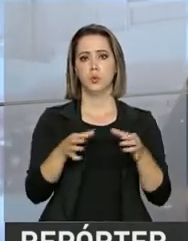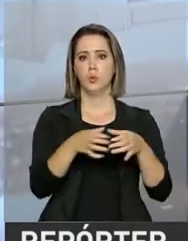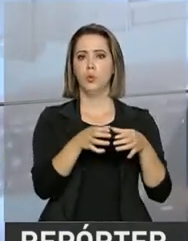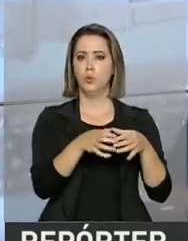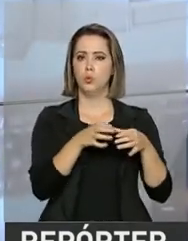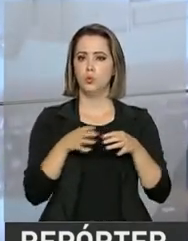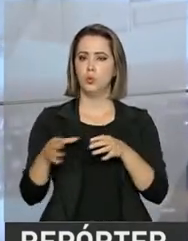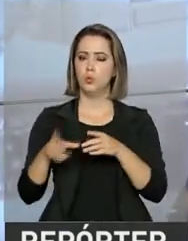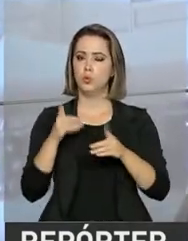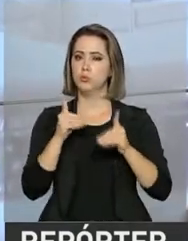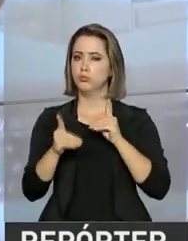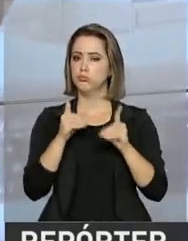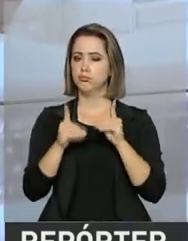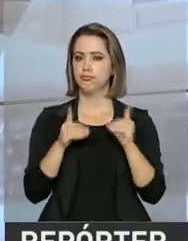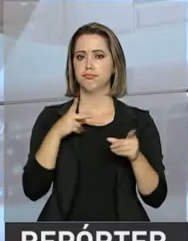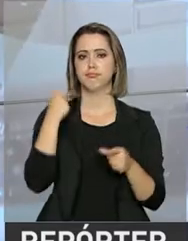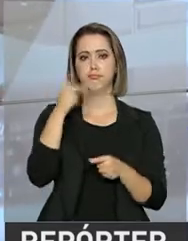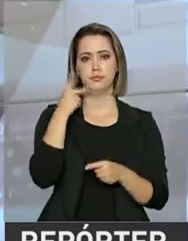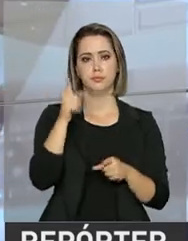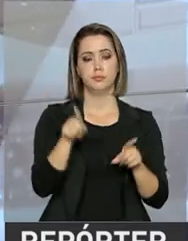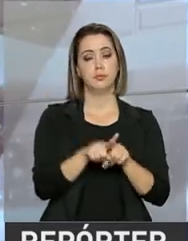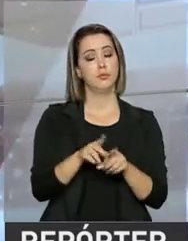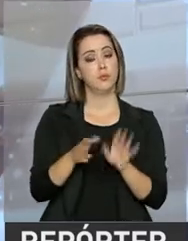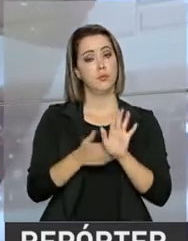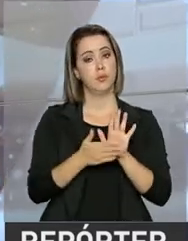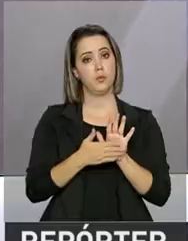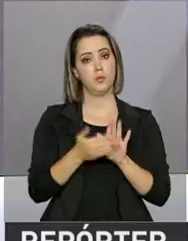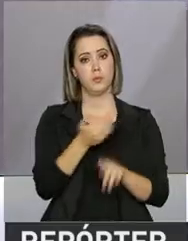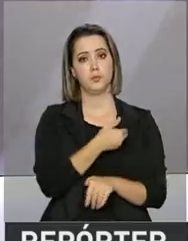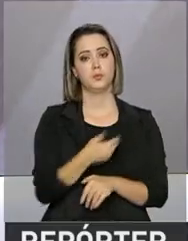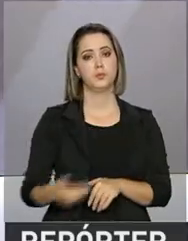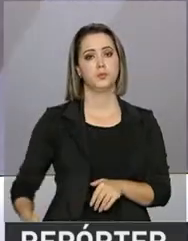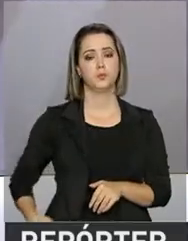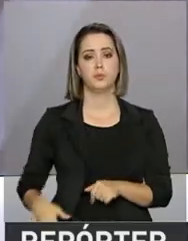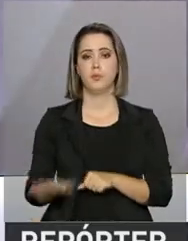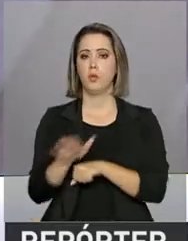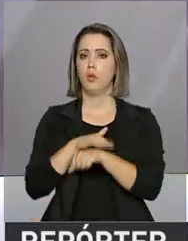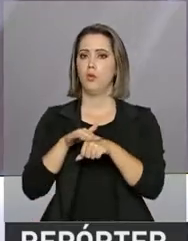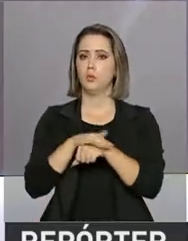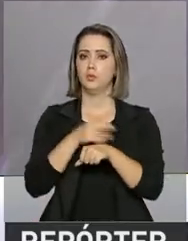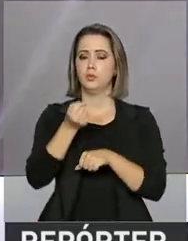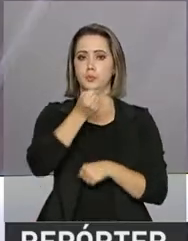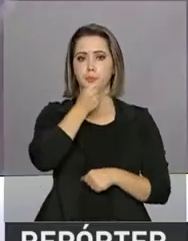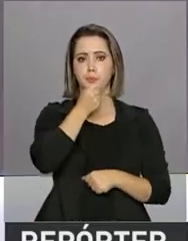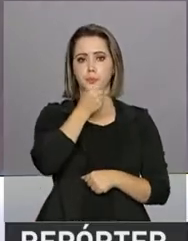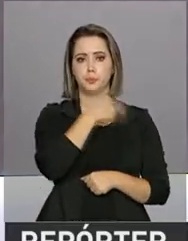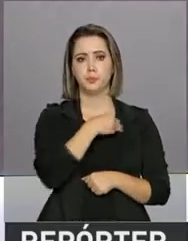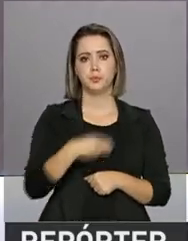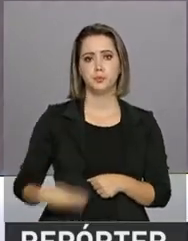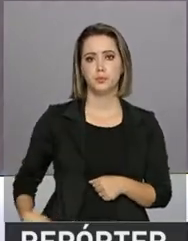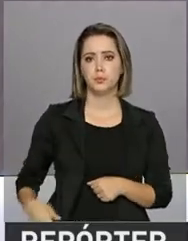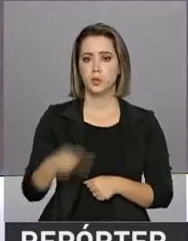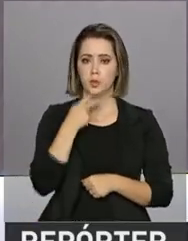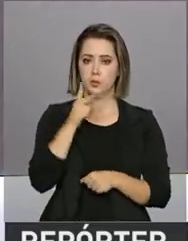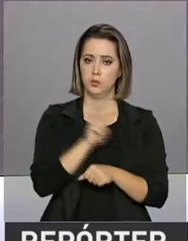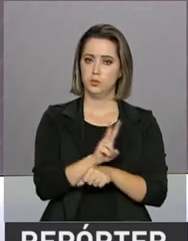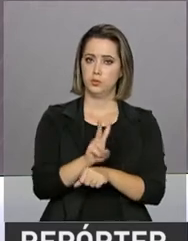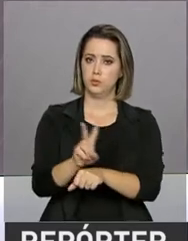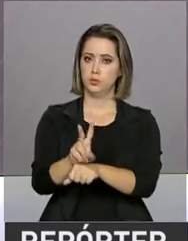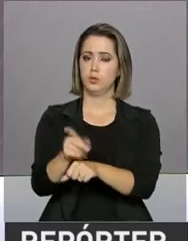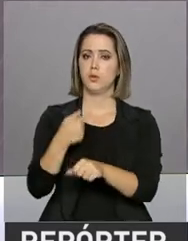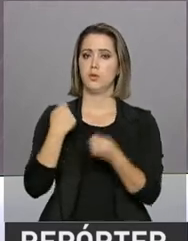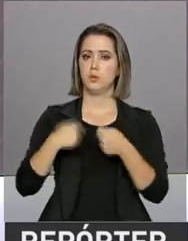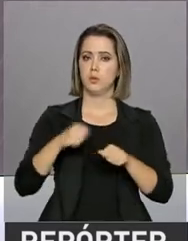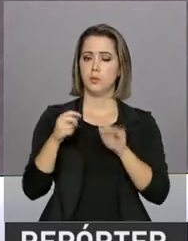bancadas de partidos para falar sobre a proposta do governo em conversa com jornalistas meirelles defendeu que a reforma